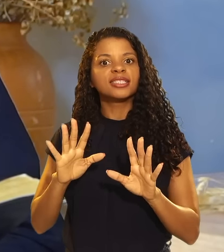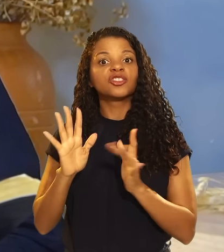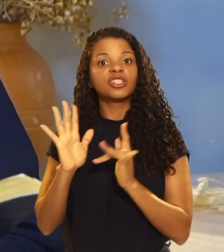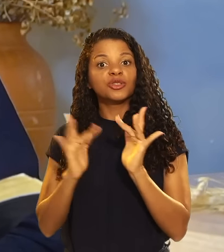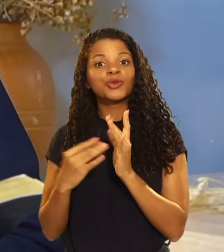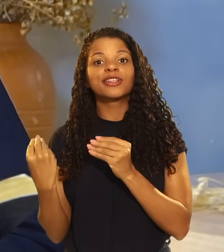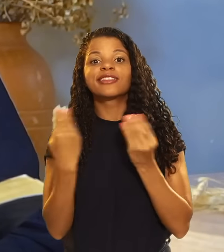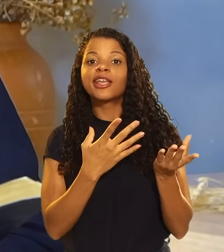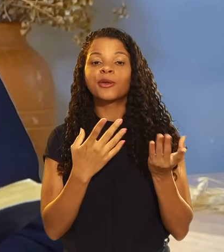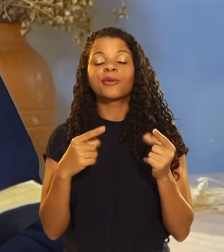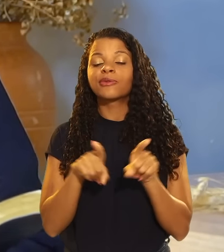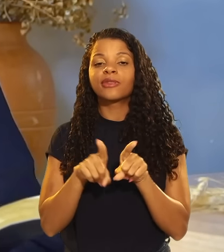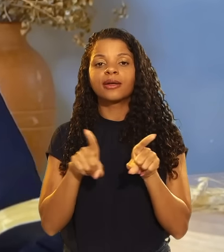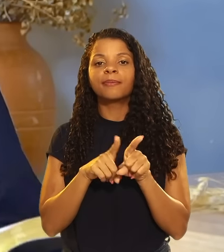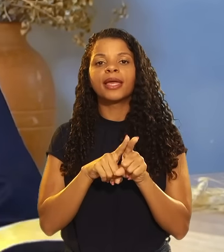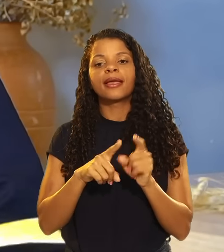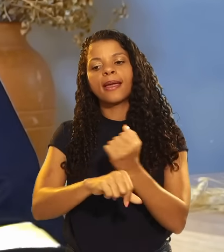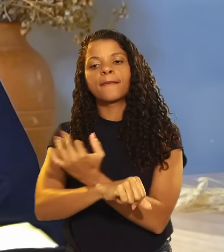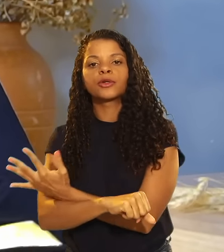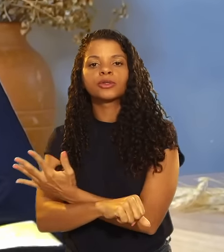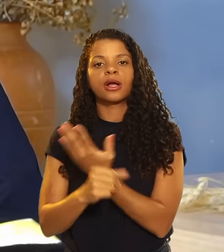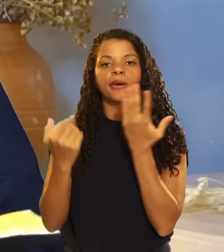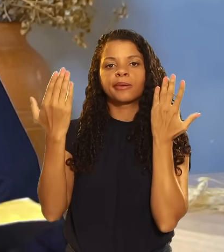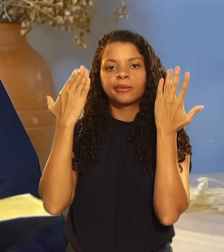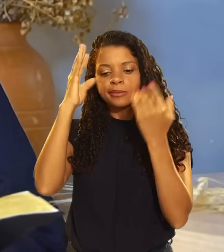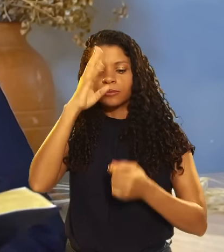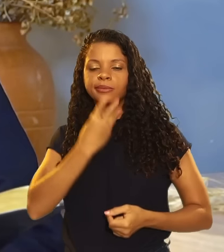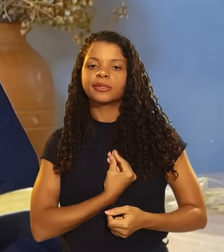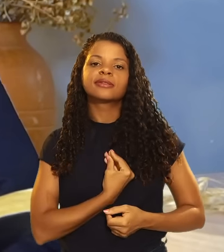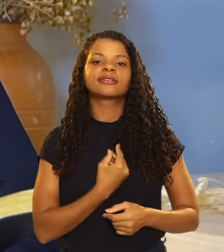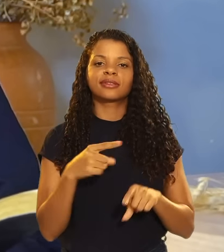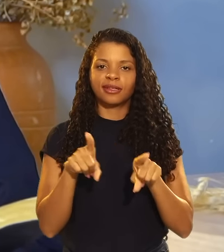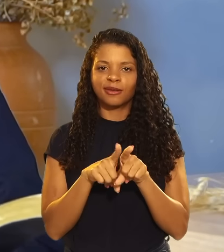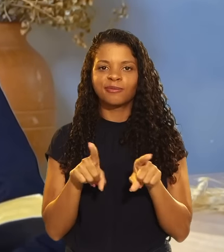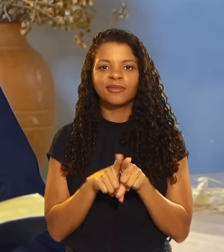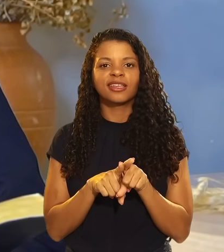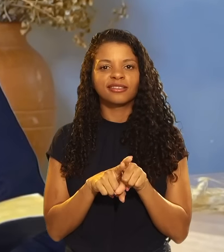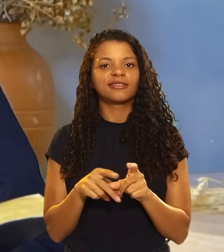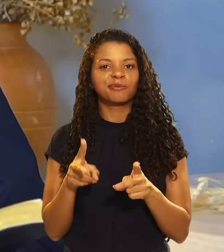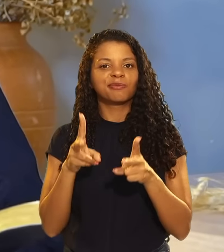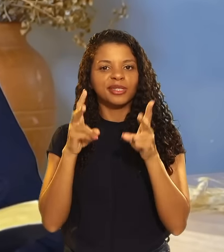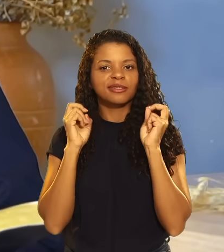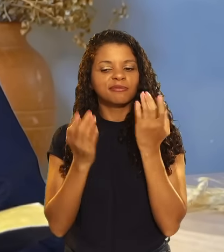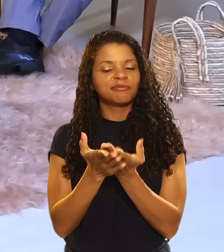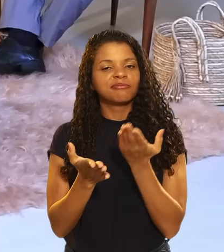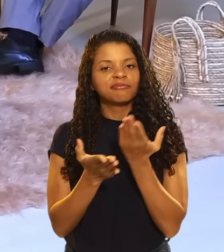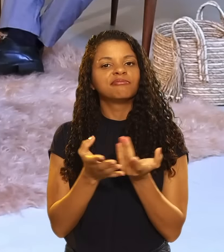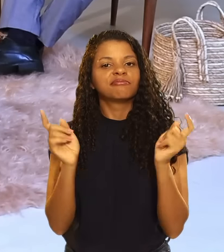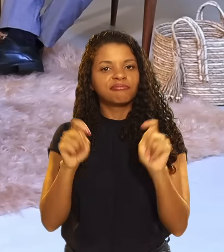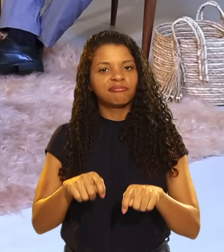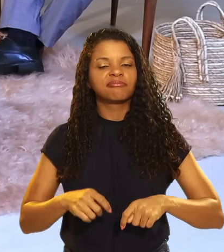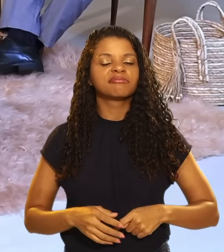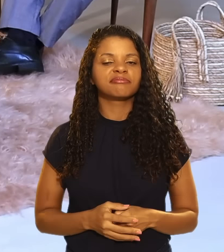vai receber a física por um contexto bem interessante que a gente vai ver aí ao longo da lição na parte de domingo.